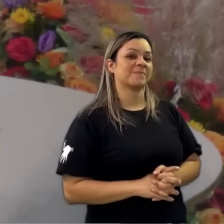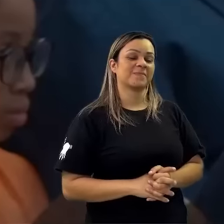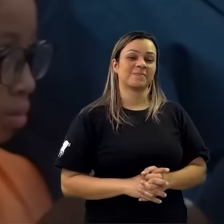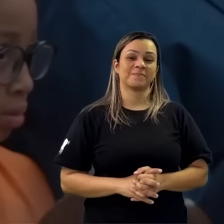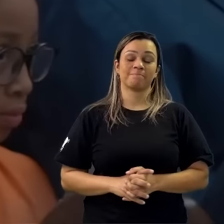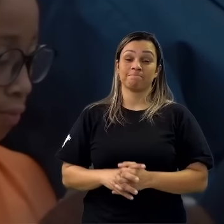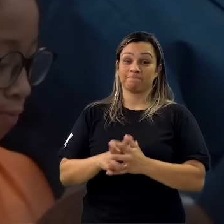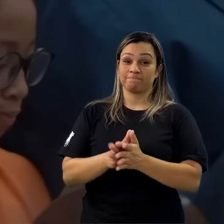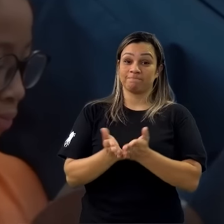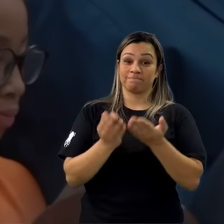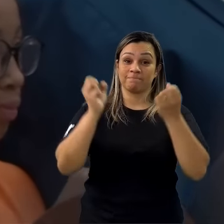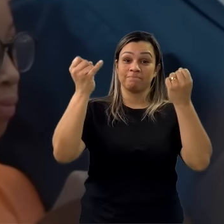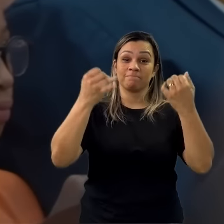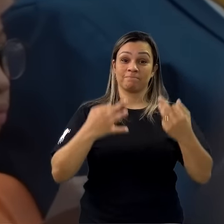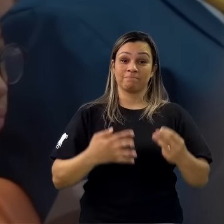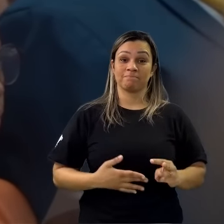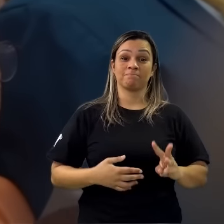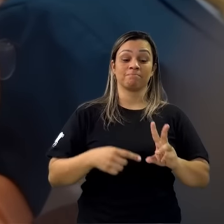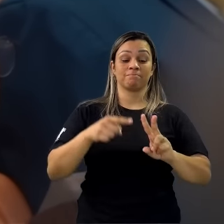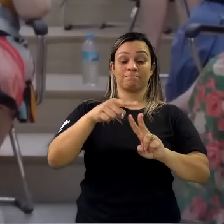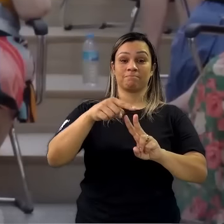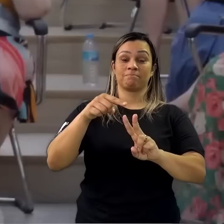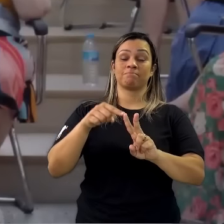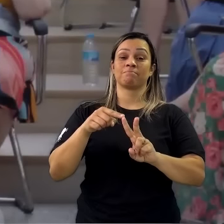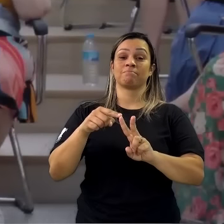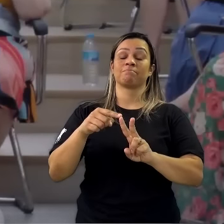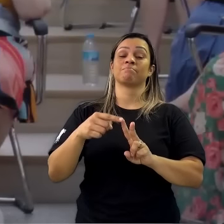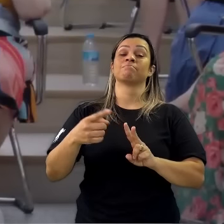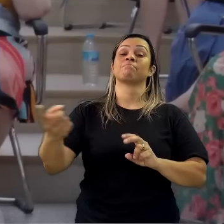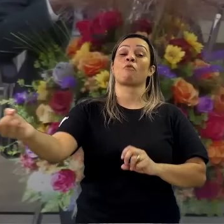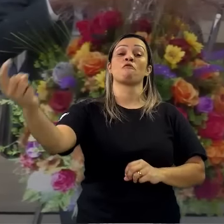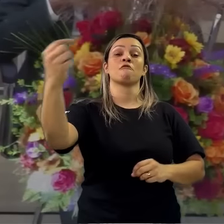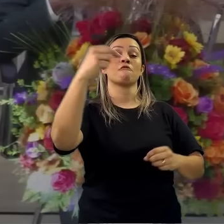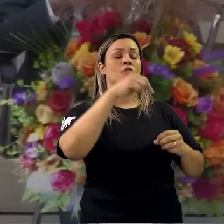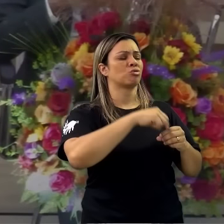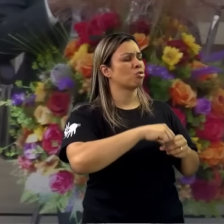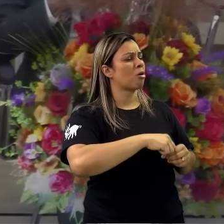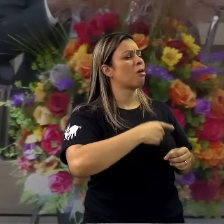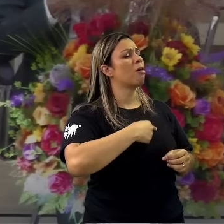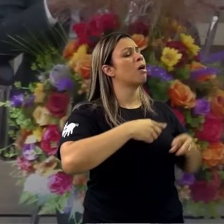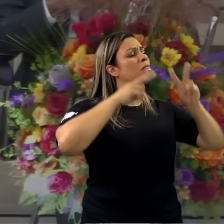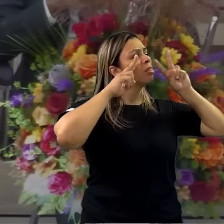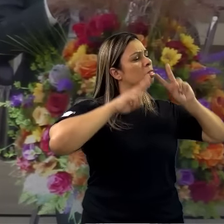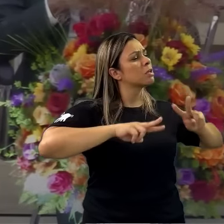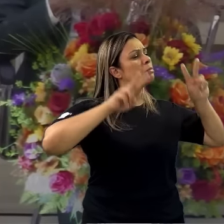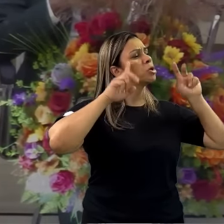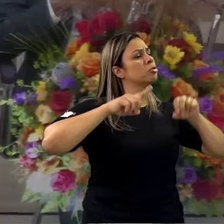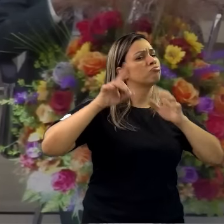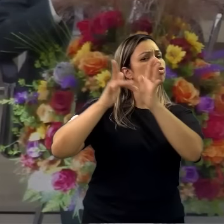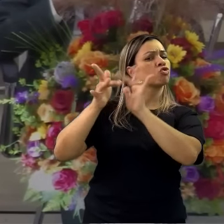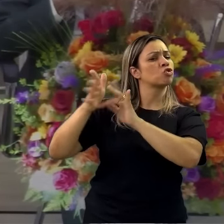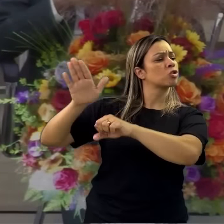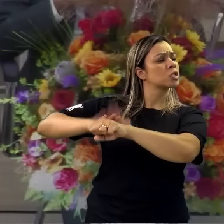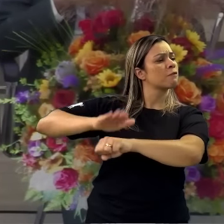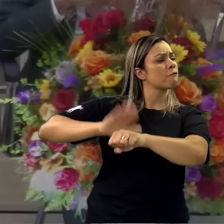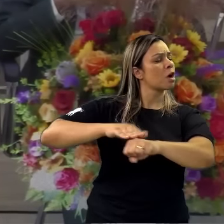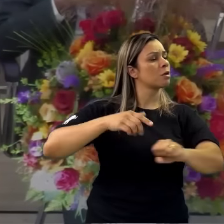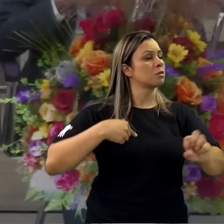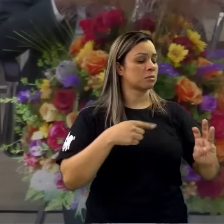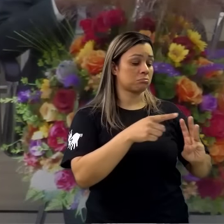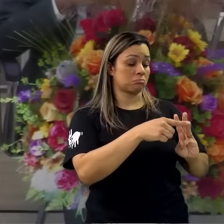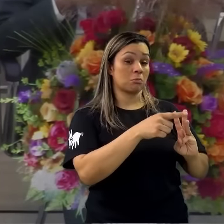a Bíblia diz que Paulo e Barnabé volta da primeira viagem contando que Jesus fez obras gloriosa João Marcos diz mas já saiu eu não vi não você já